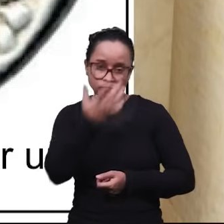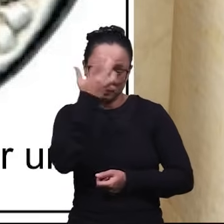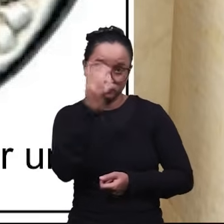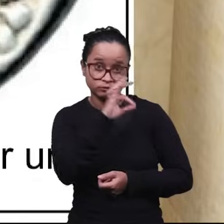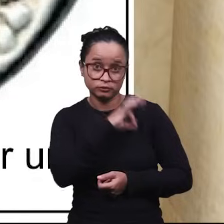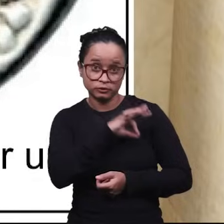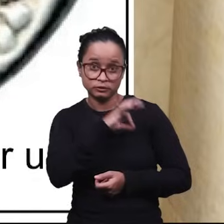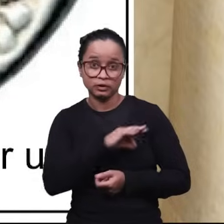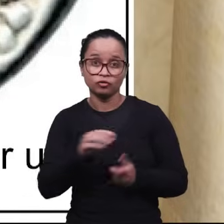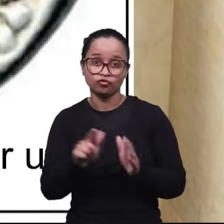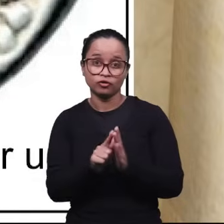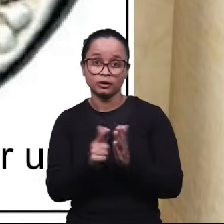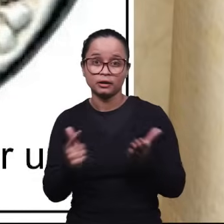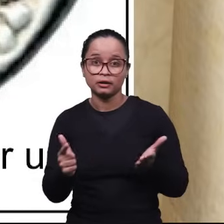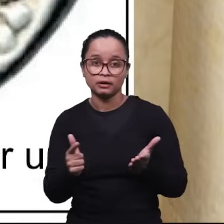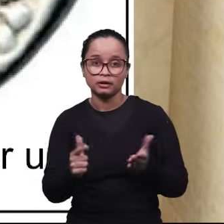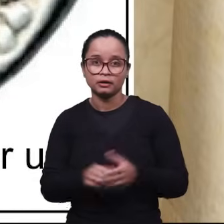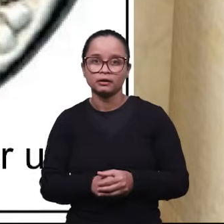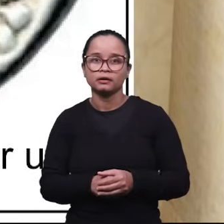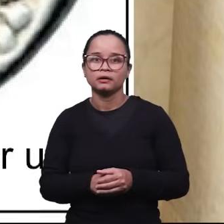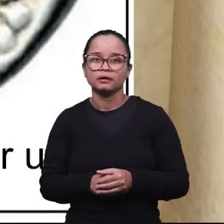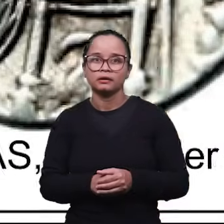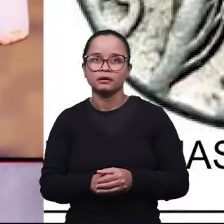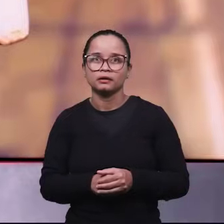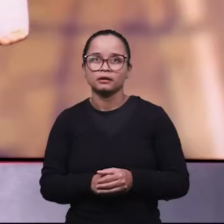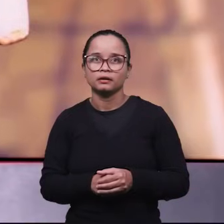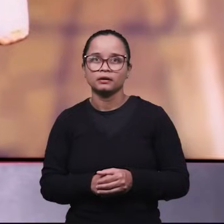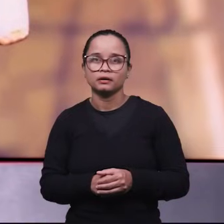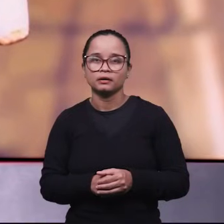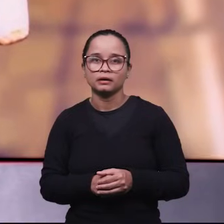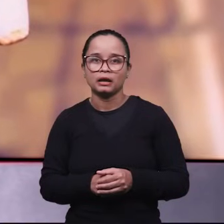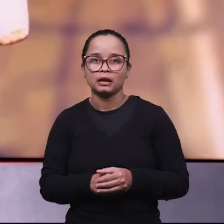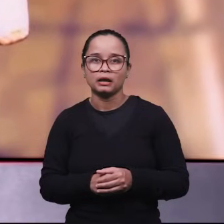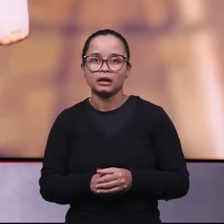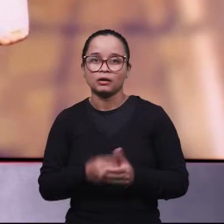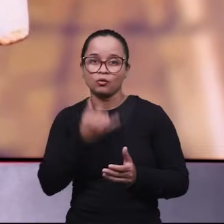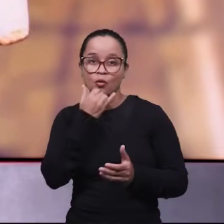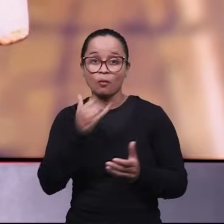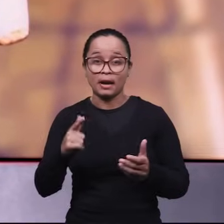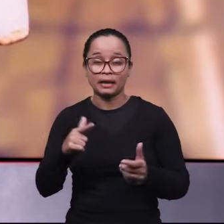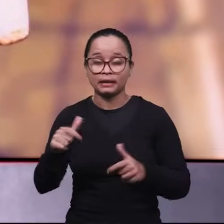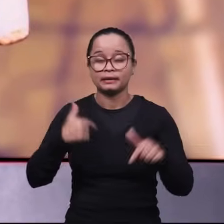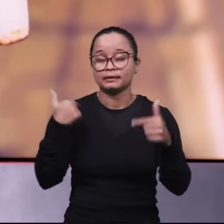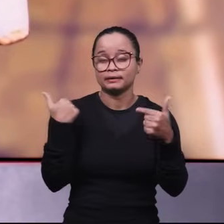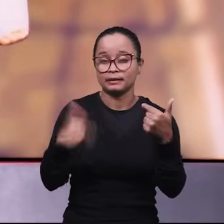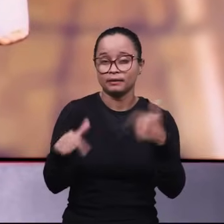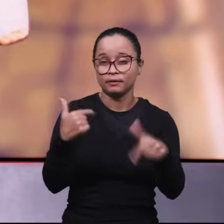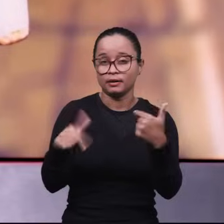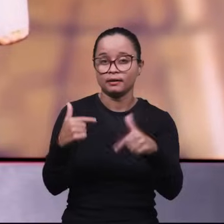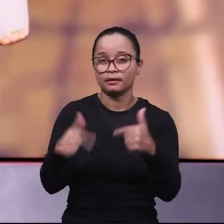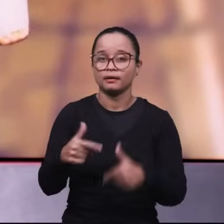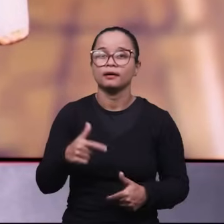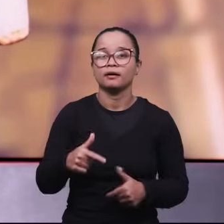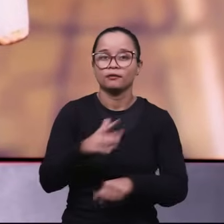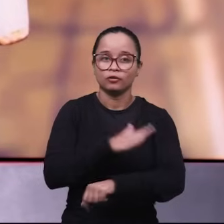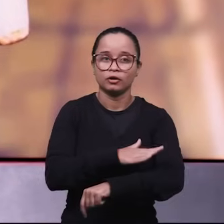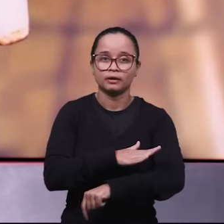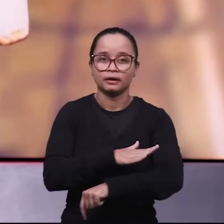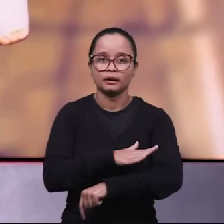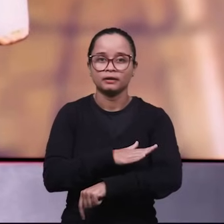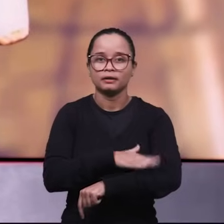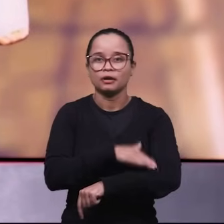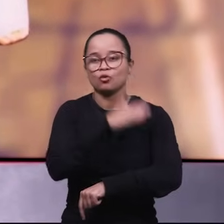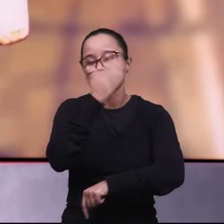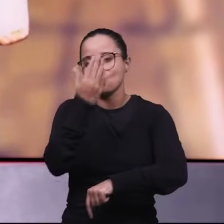assalariado, ou de um jornaleiro, aquele que fazia a jornada de um dia. Então, na parábola das 10 dracmas,